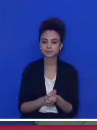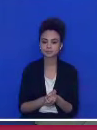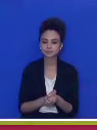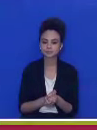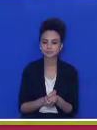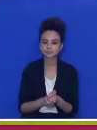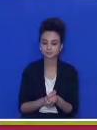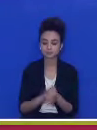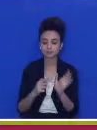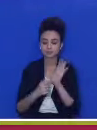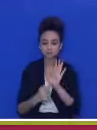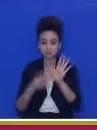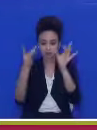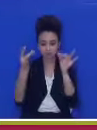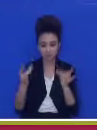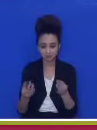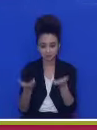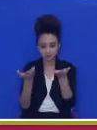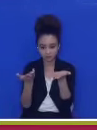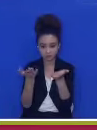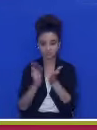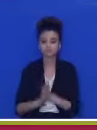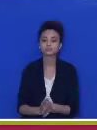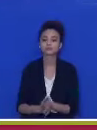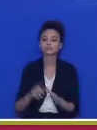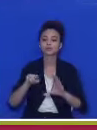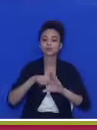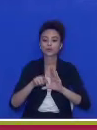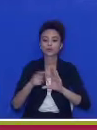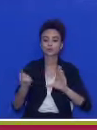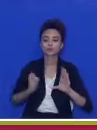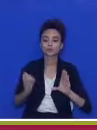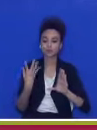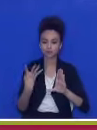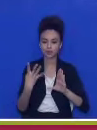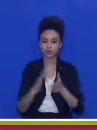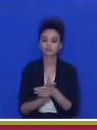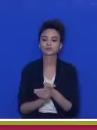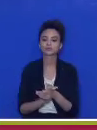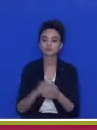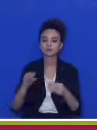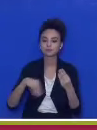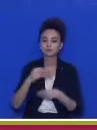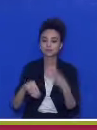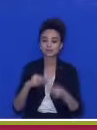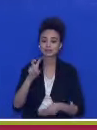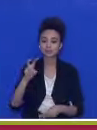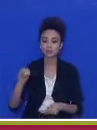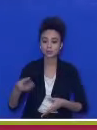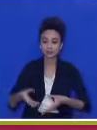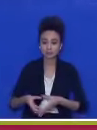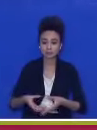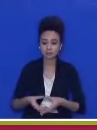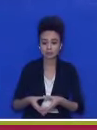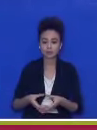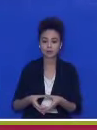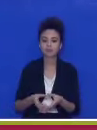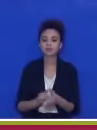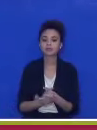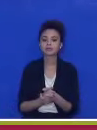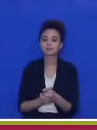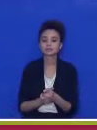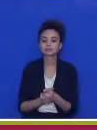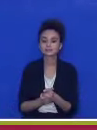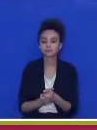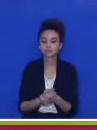Nossa câmera já pode mostrar no detalhe, aí está o Globo número 4 na tela, ligado, já embaralhando 50 bolas numeradas de 01 a